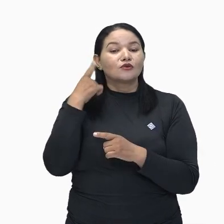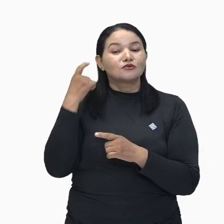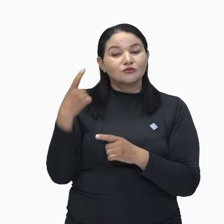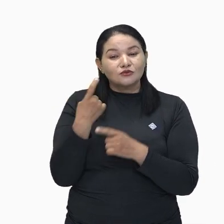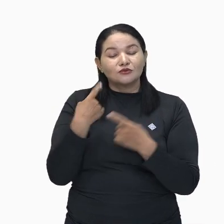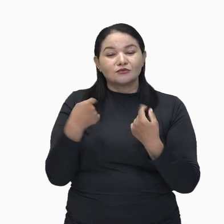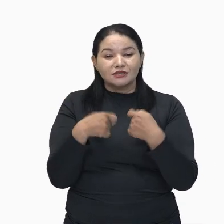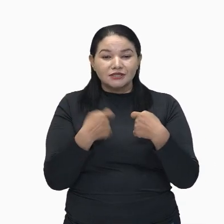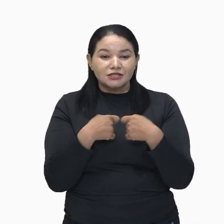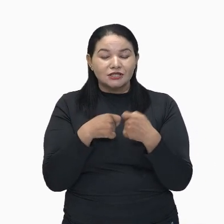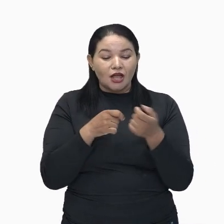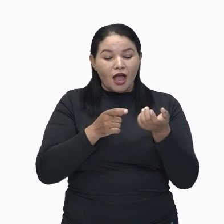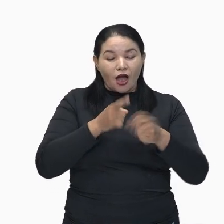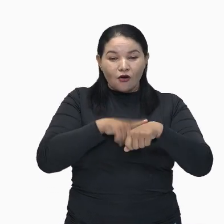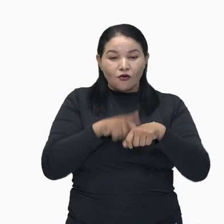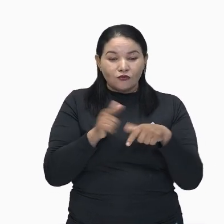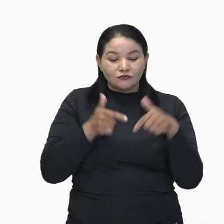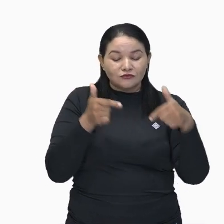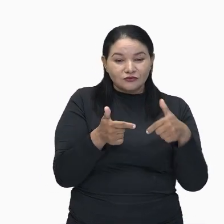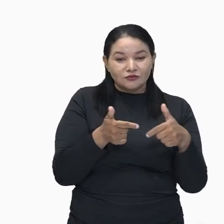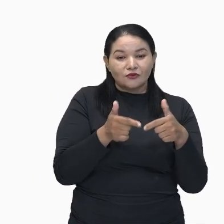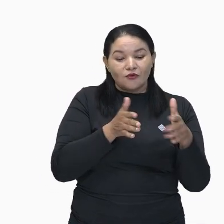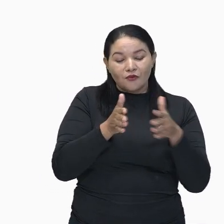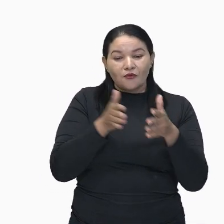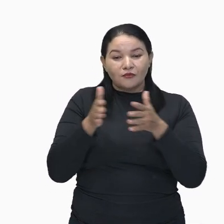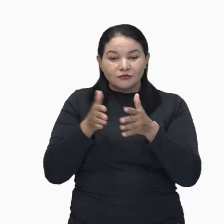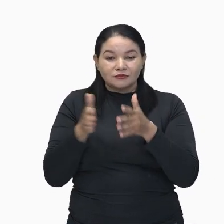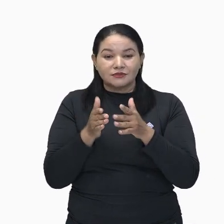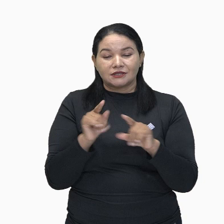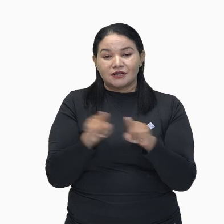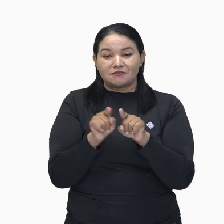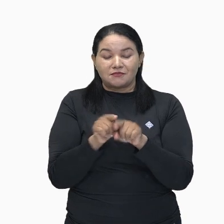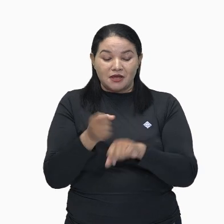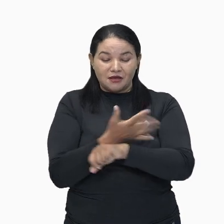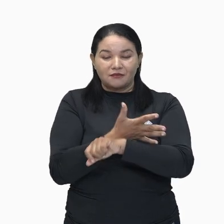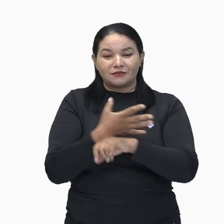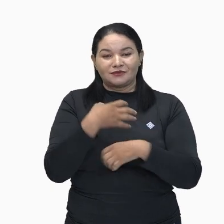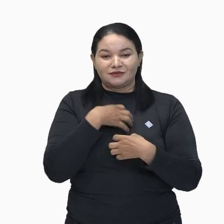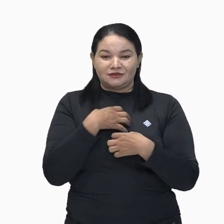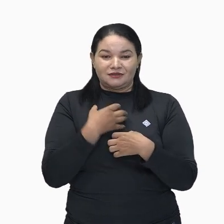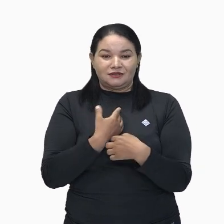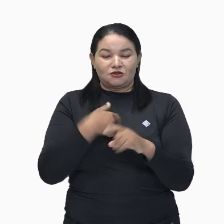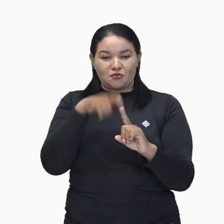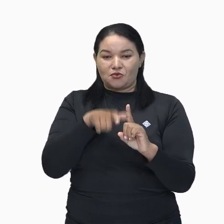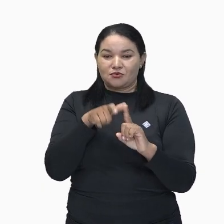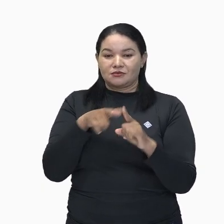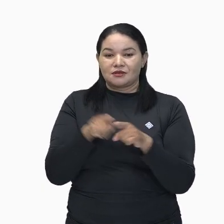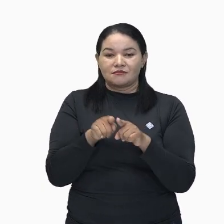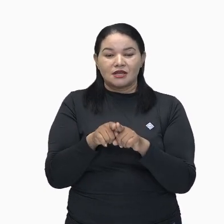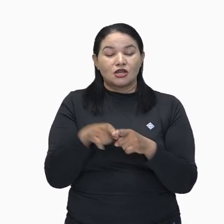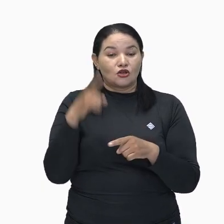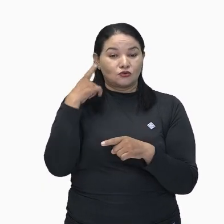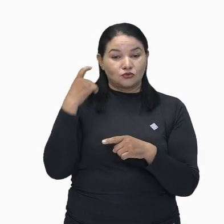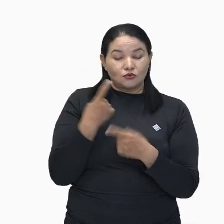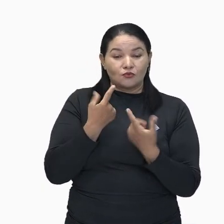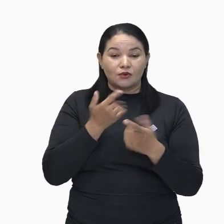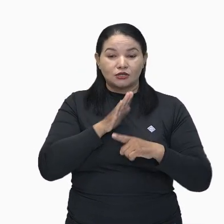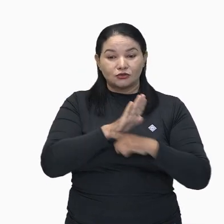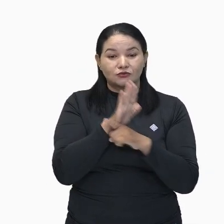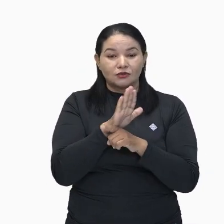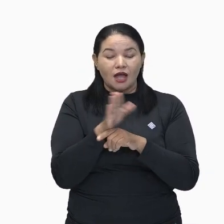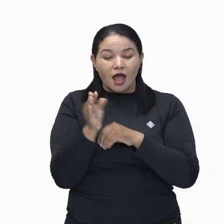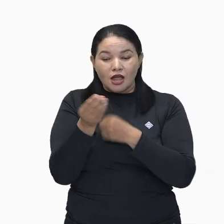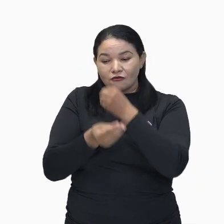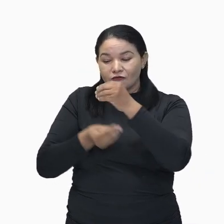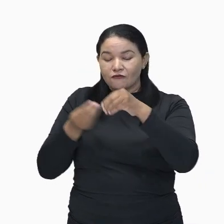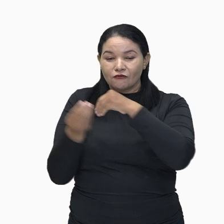enfatizar as cenas e ou as emoções dos atores. O sonoplasta trabalha os elementos sonoros, ajudando a envolver o público